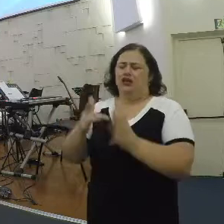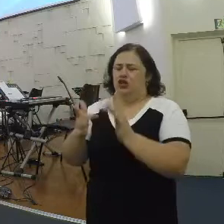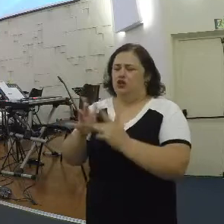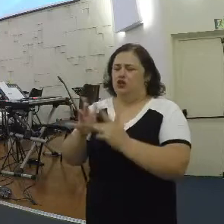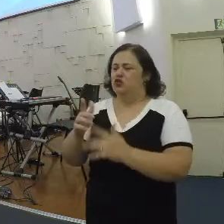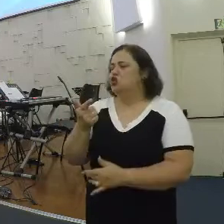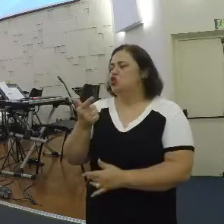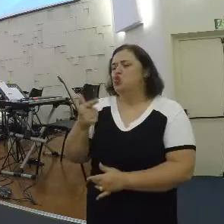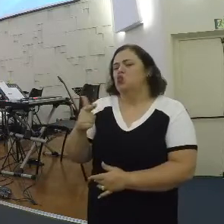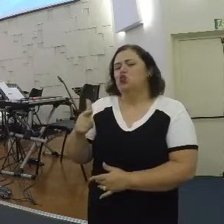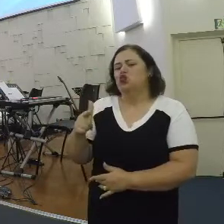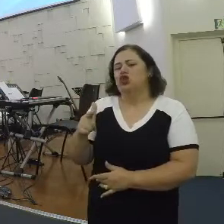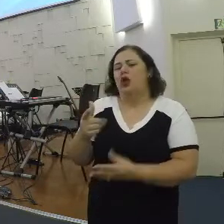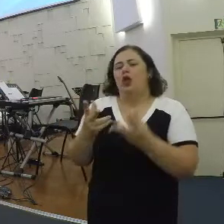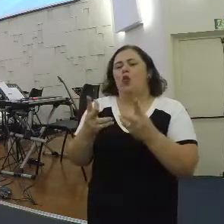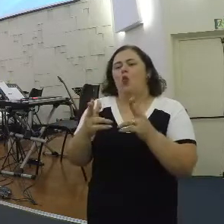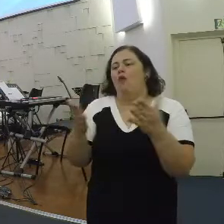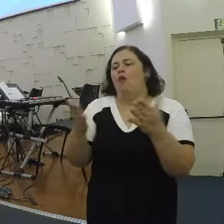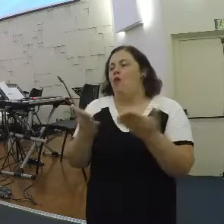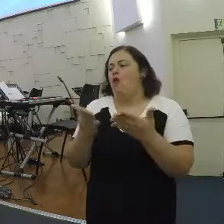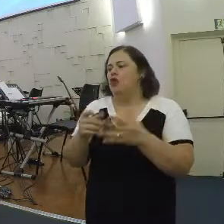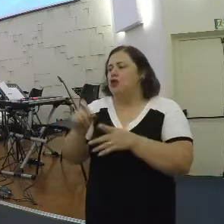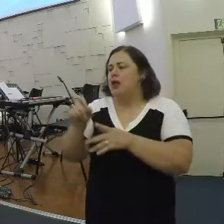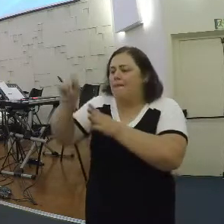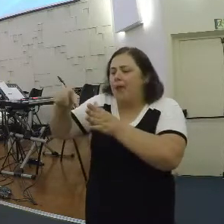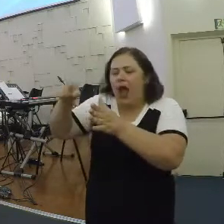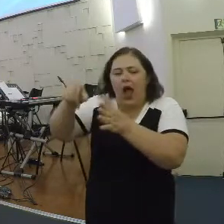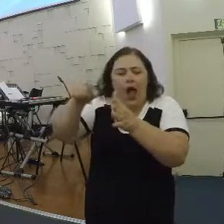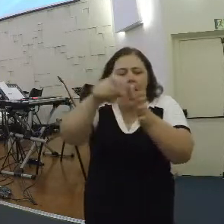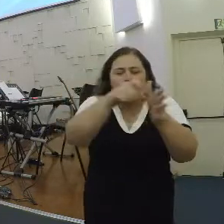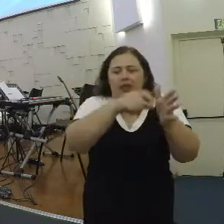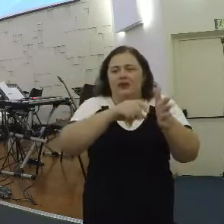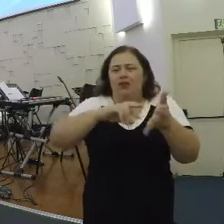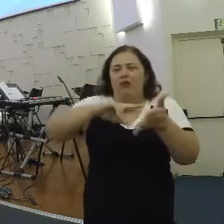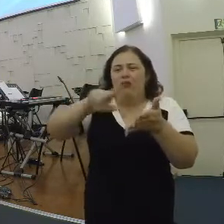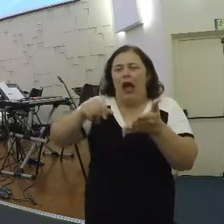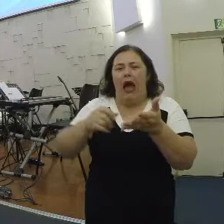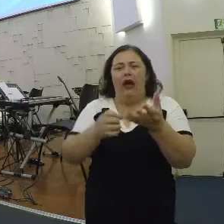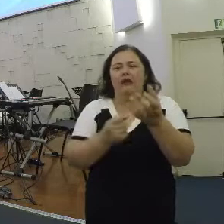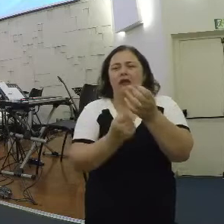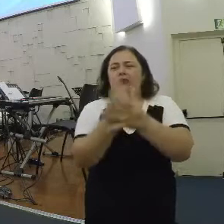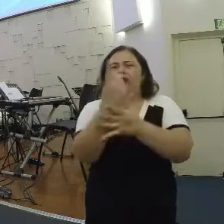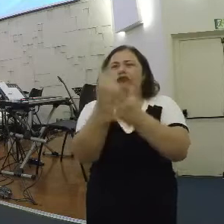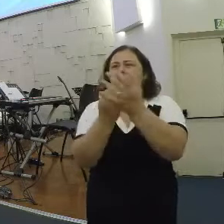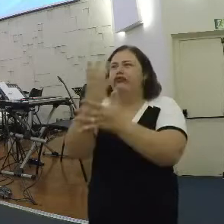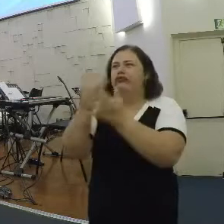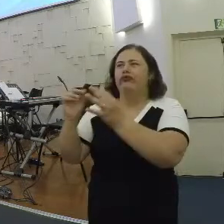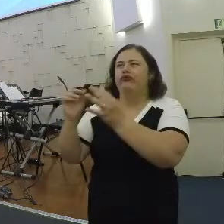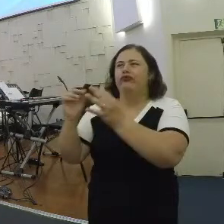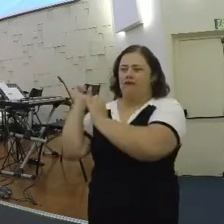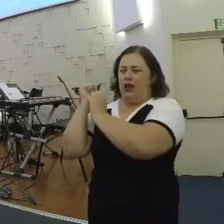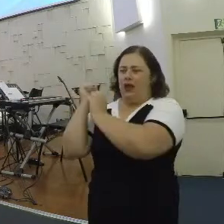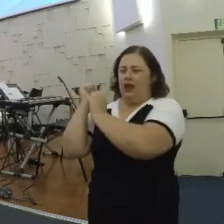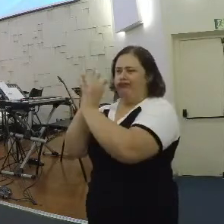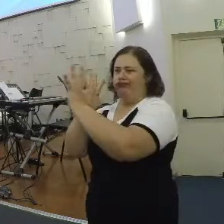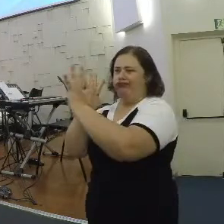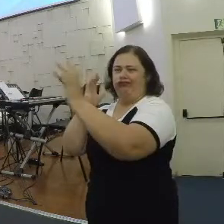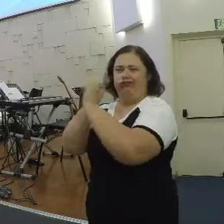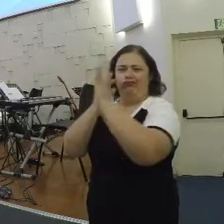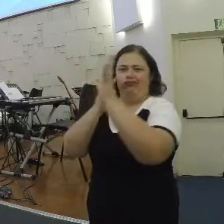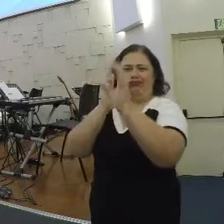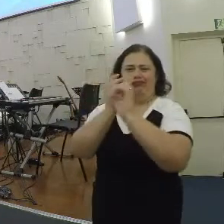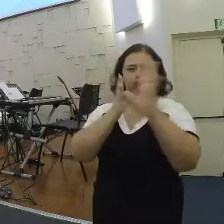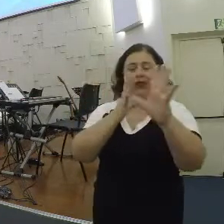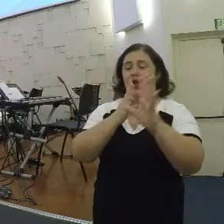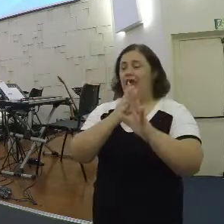A Palestina, com seu solo muito pedregoso, era um desafio para gente que plantava, às vezes, o suficiente